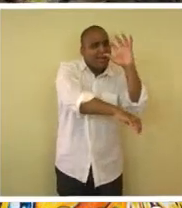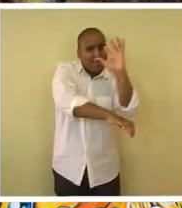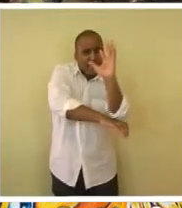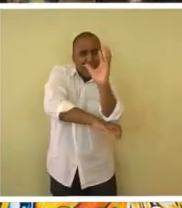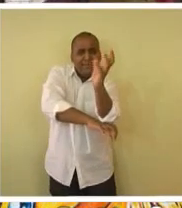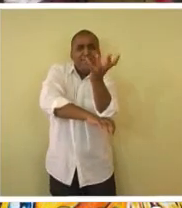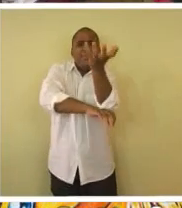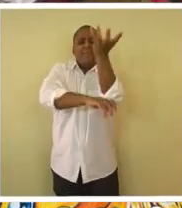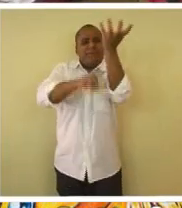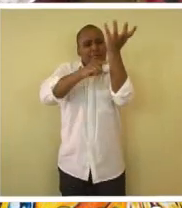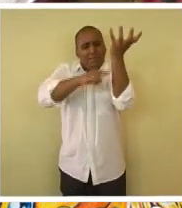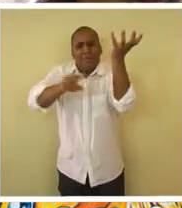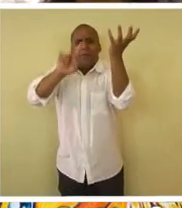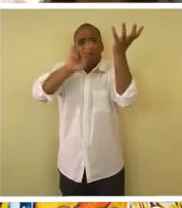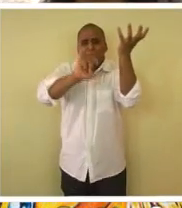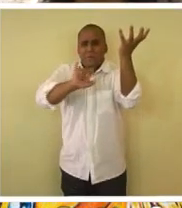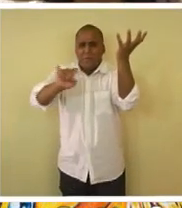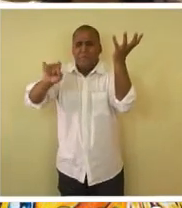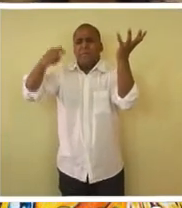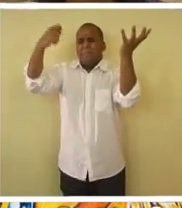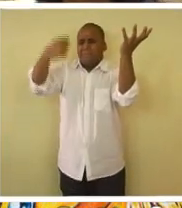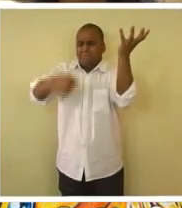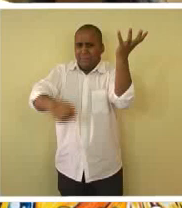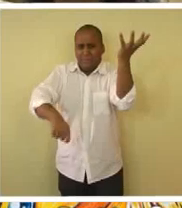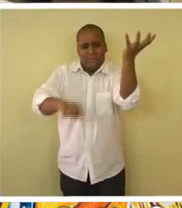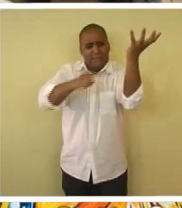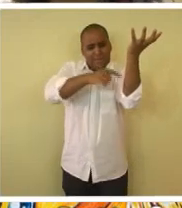Não existo sem meus pais, meu país